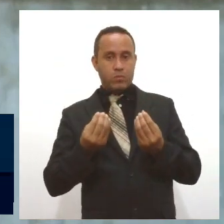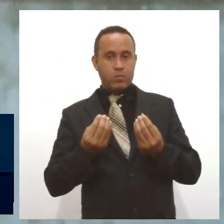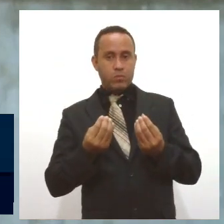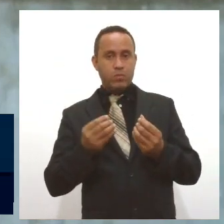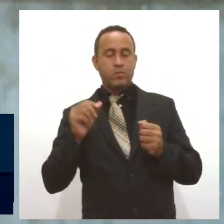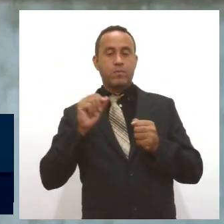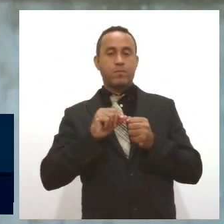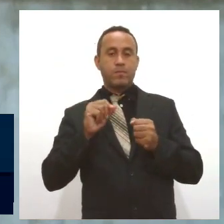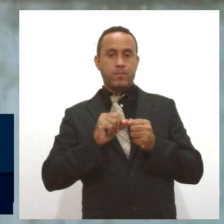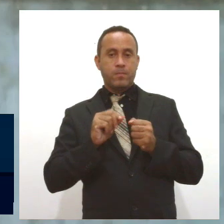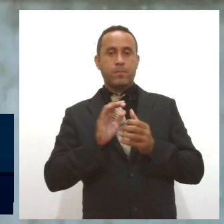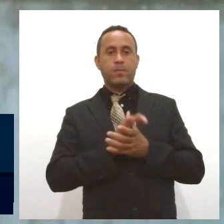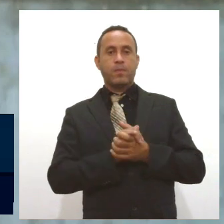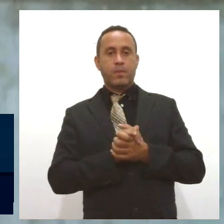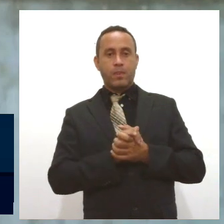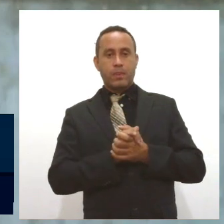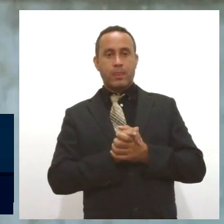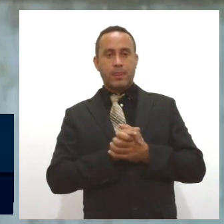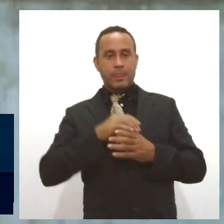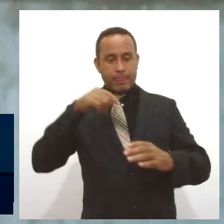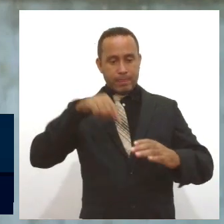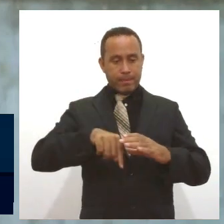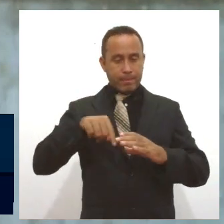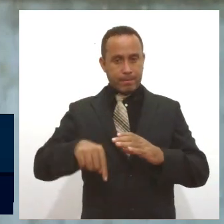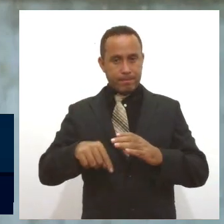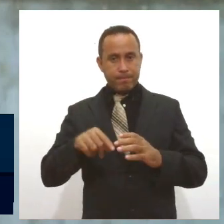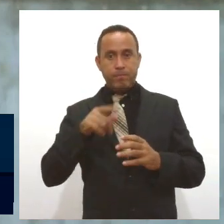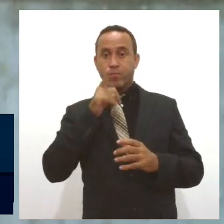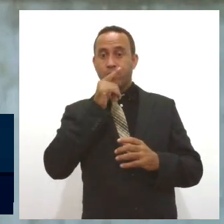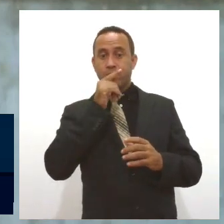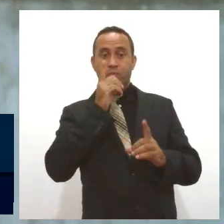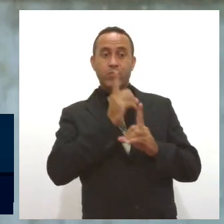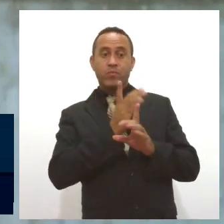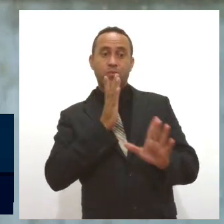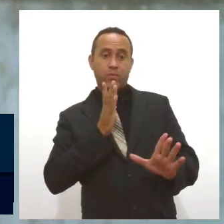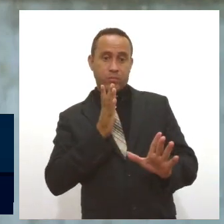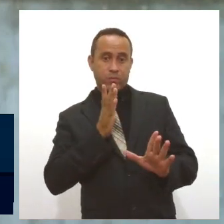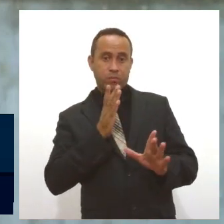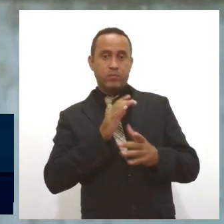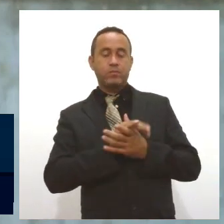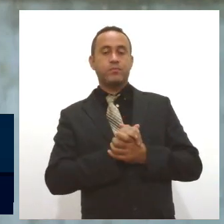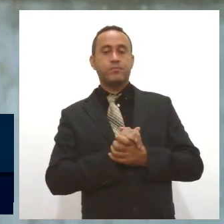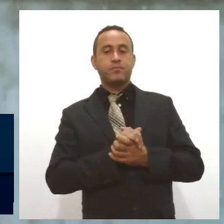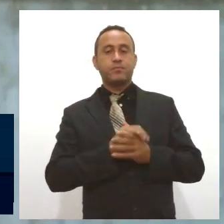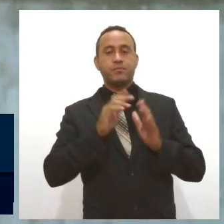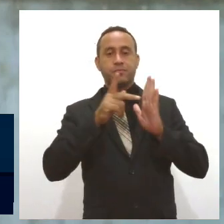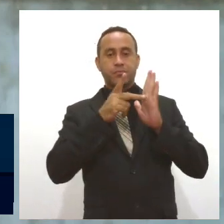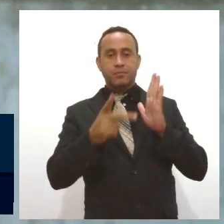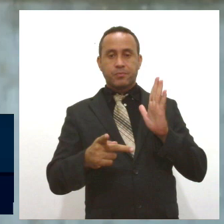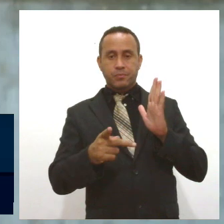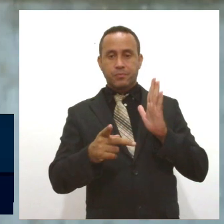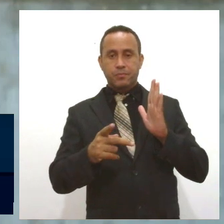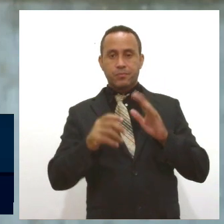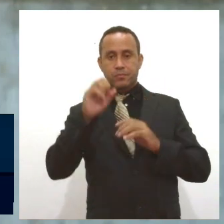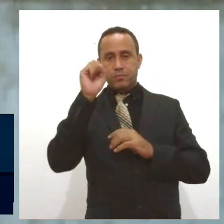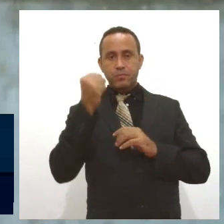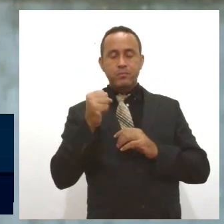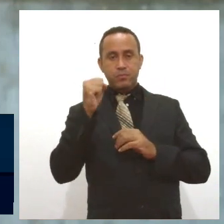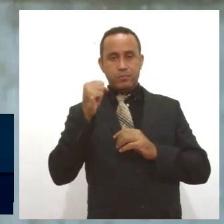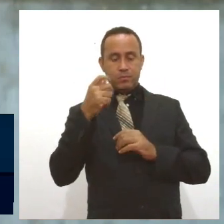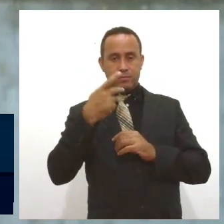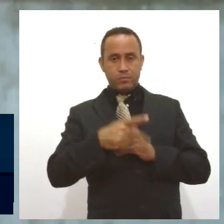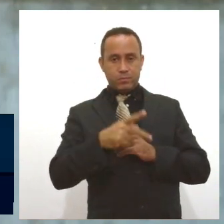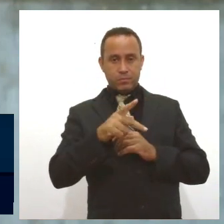fazendo investimento em vão e vai ter o poço perfurado e não vai ter a água. É tanto que, com recurso do projeto Água de Sergipe, a gente